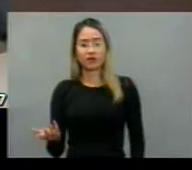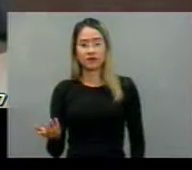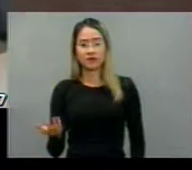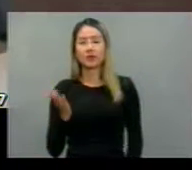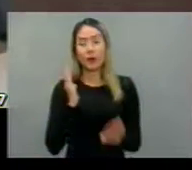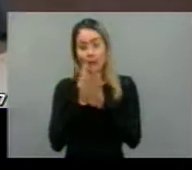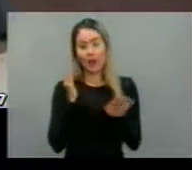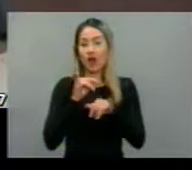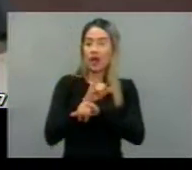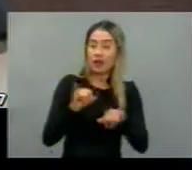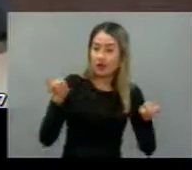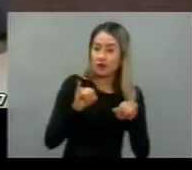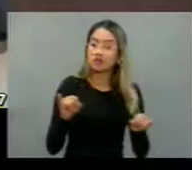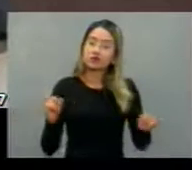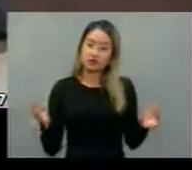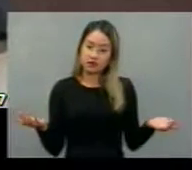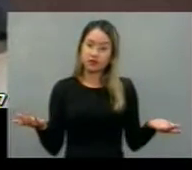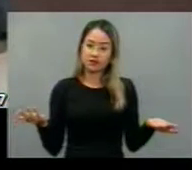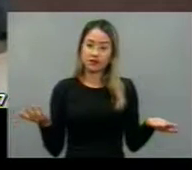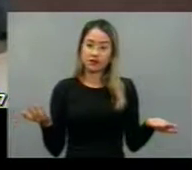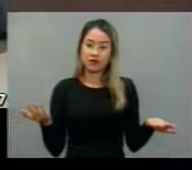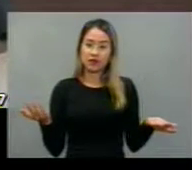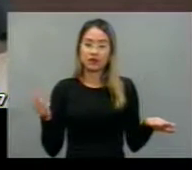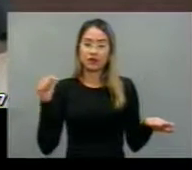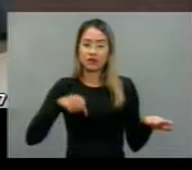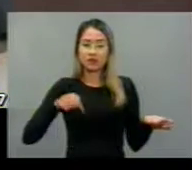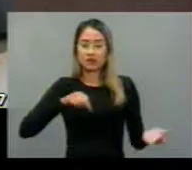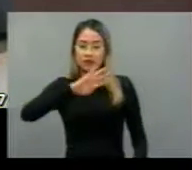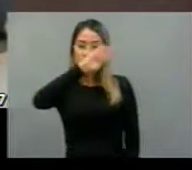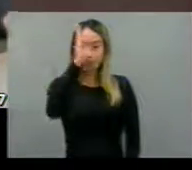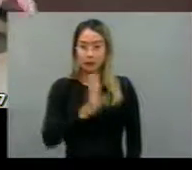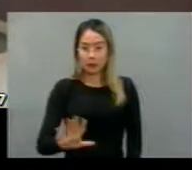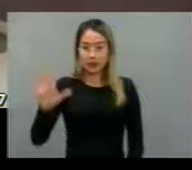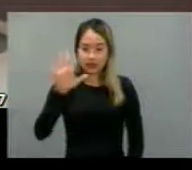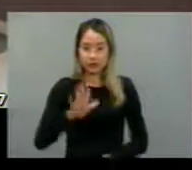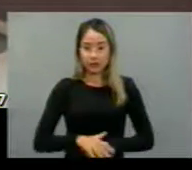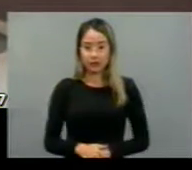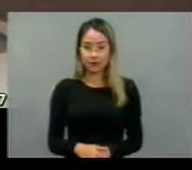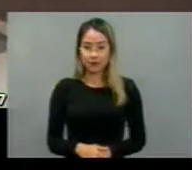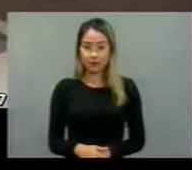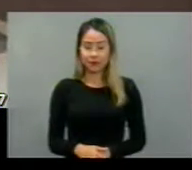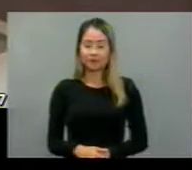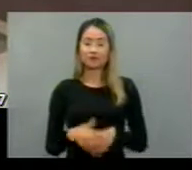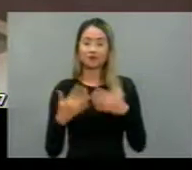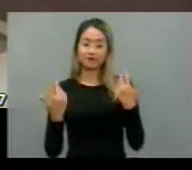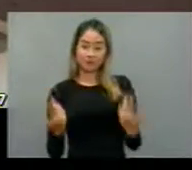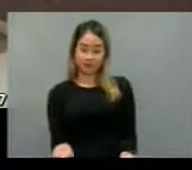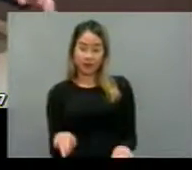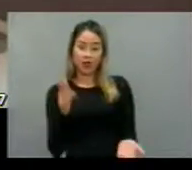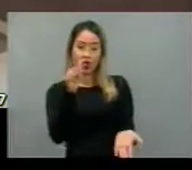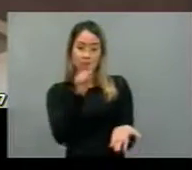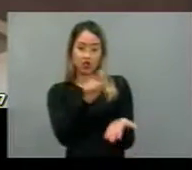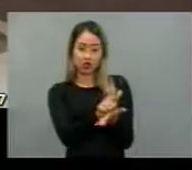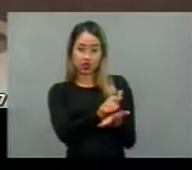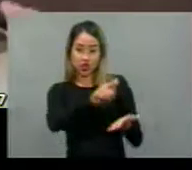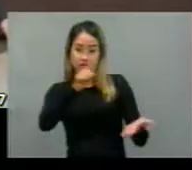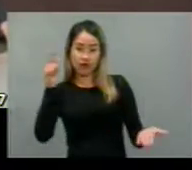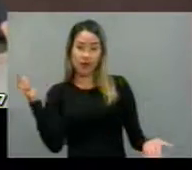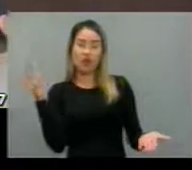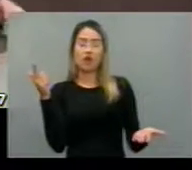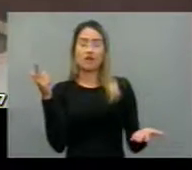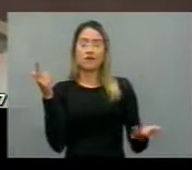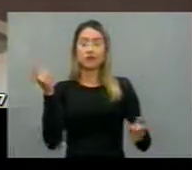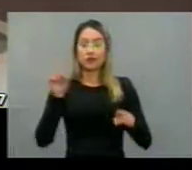eleições aqui no Brasil. Eu li os jornais da semana passada, deputado